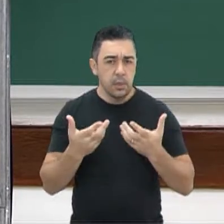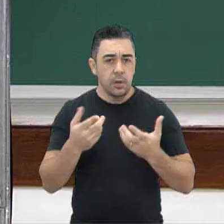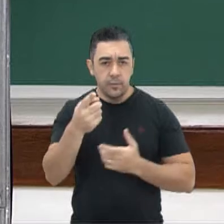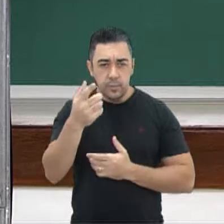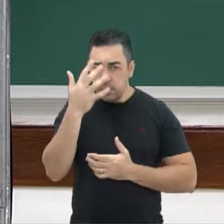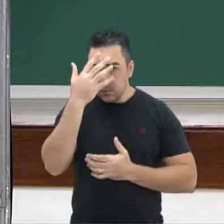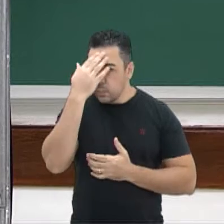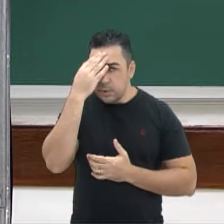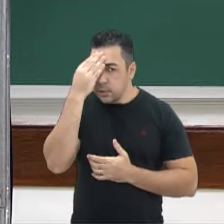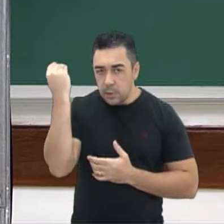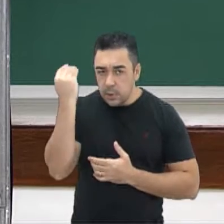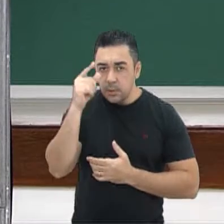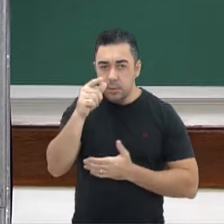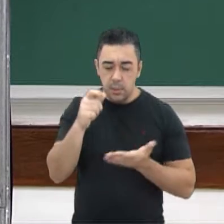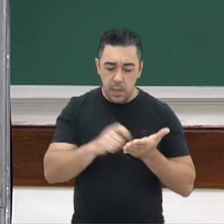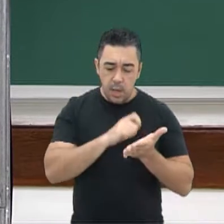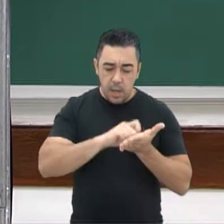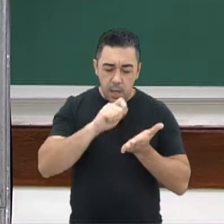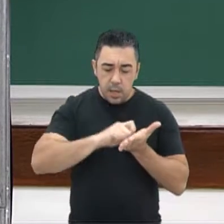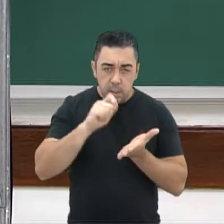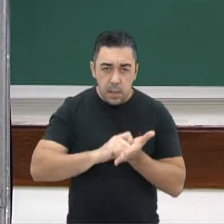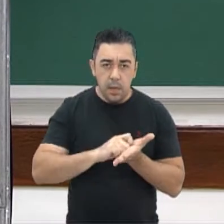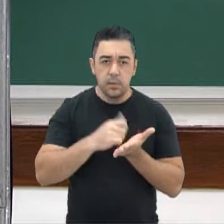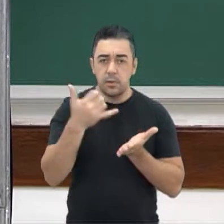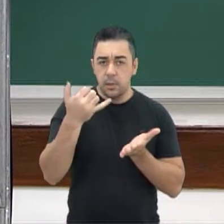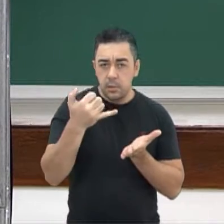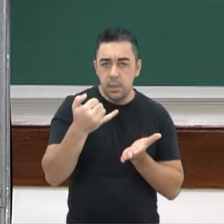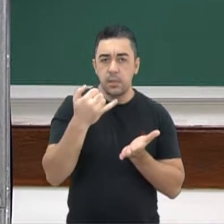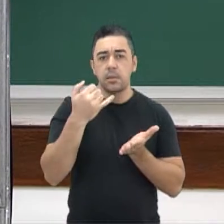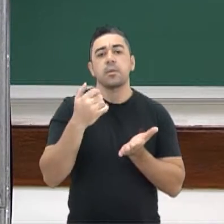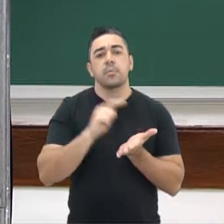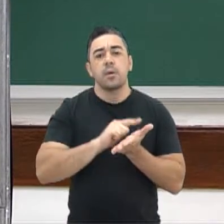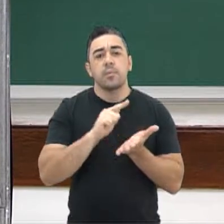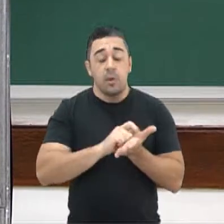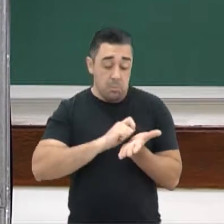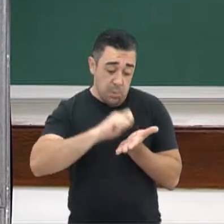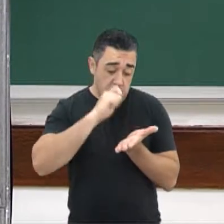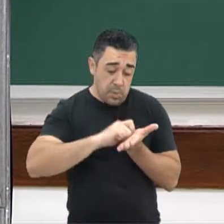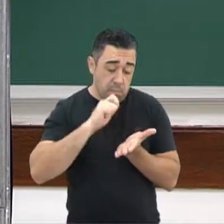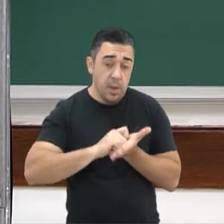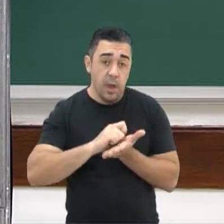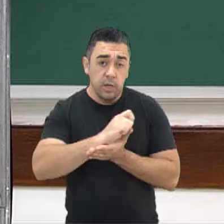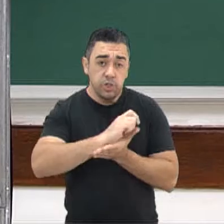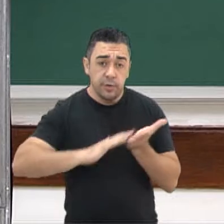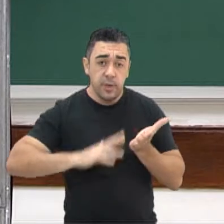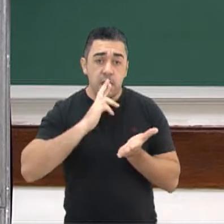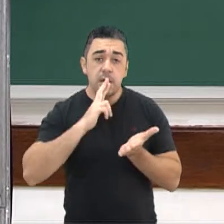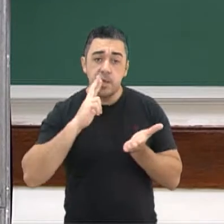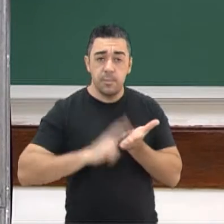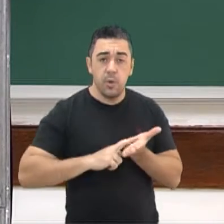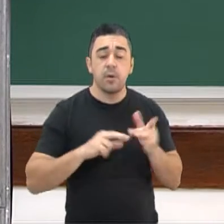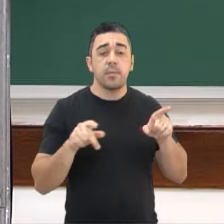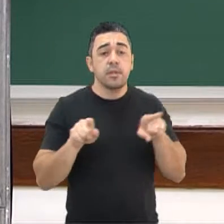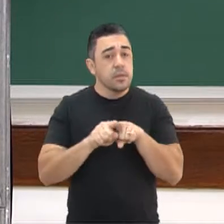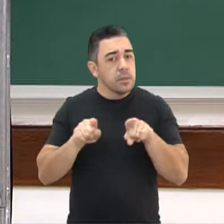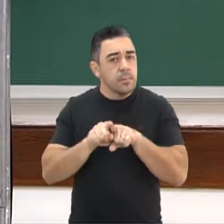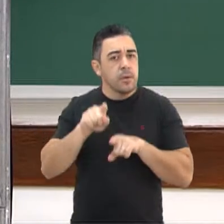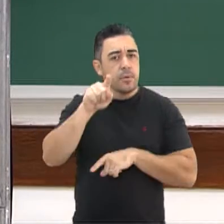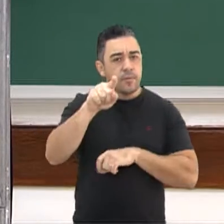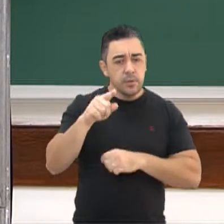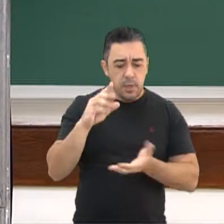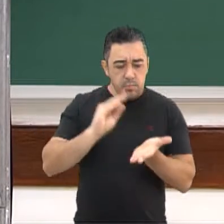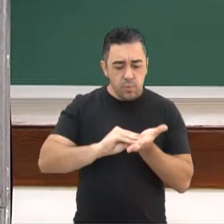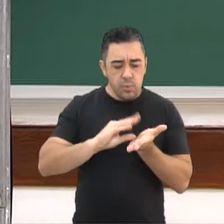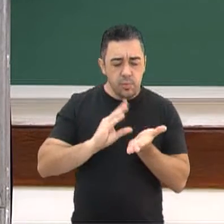não esqueçam de pegar o caderno, o papel, a caneta, não só para fazer as atividades no decorrer da aula, como também para